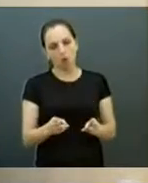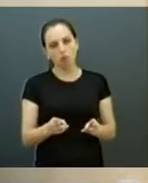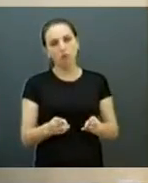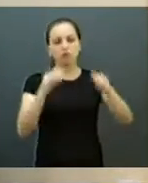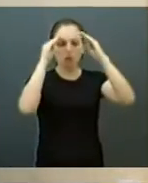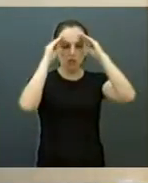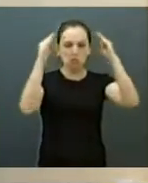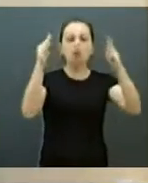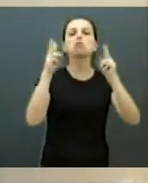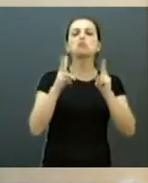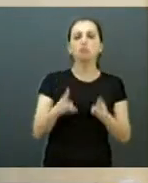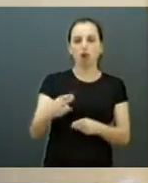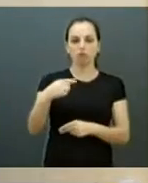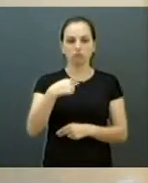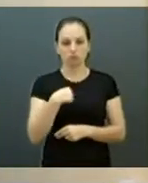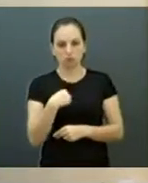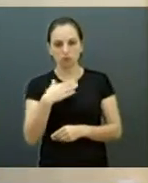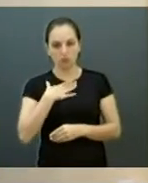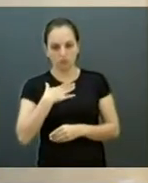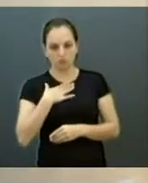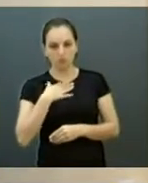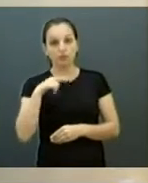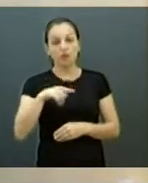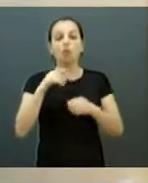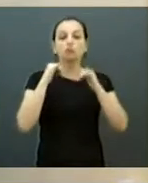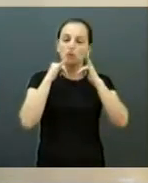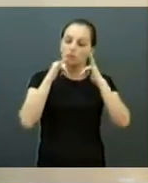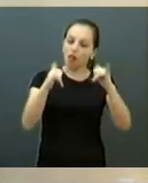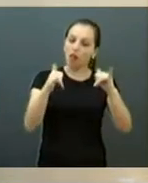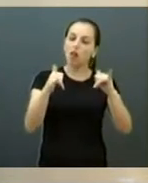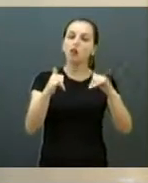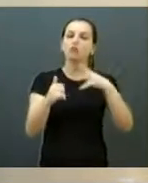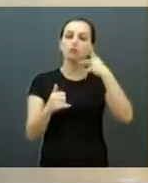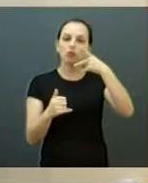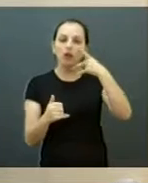vereador então o que eu relatei aqui